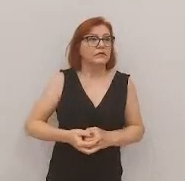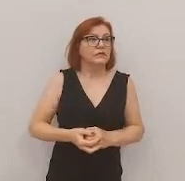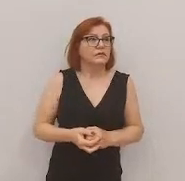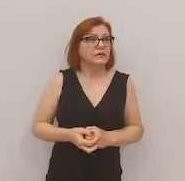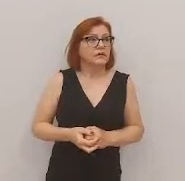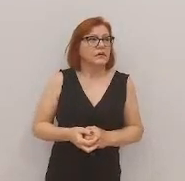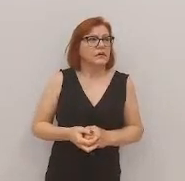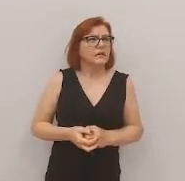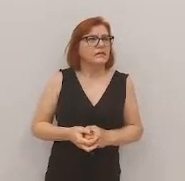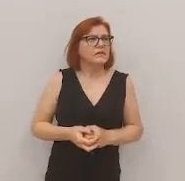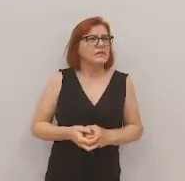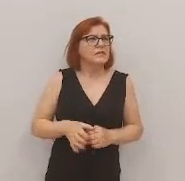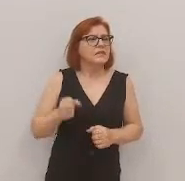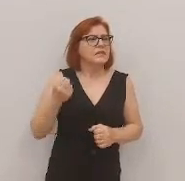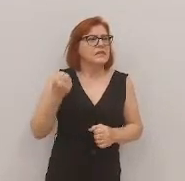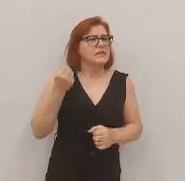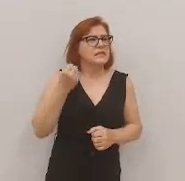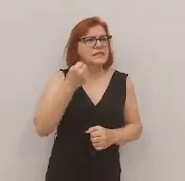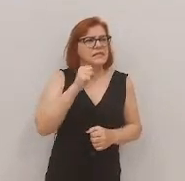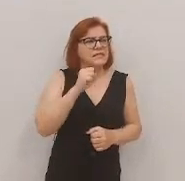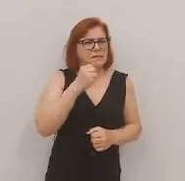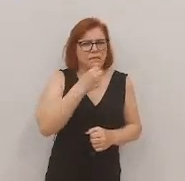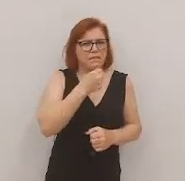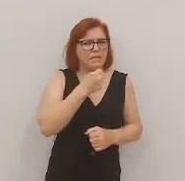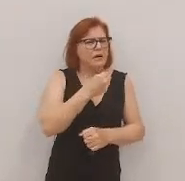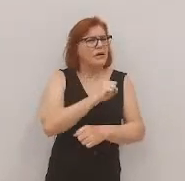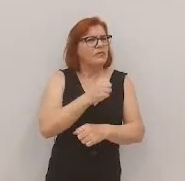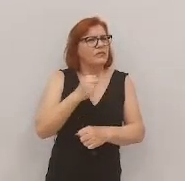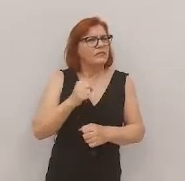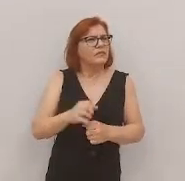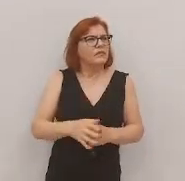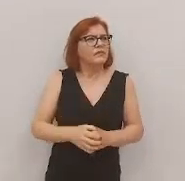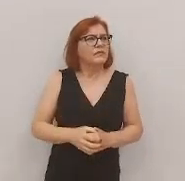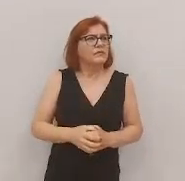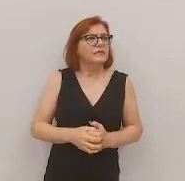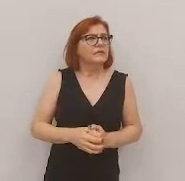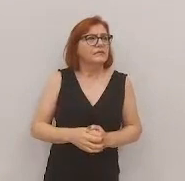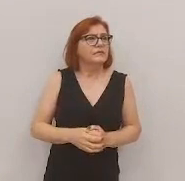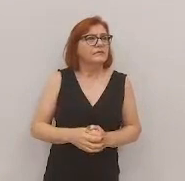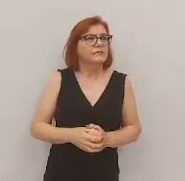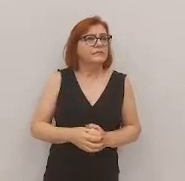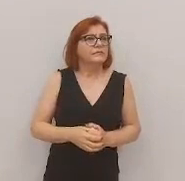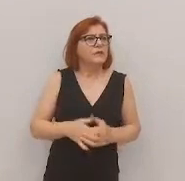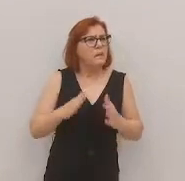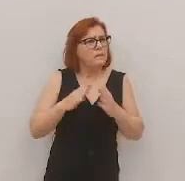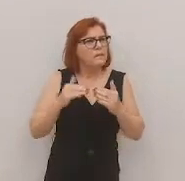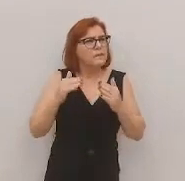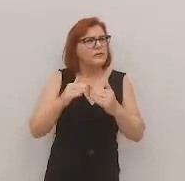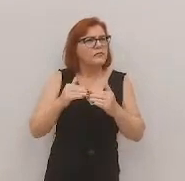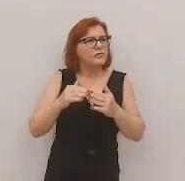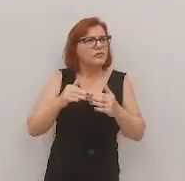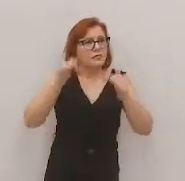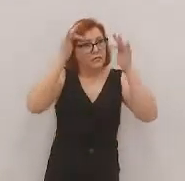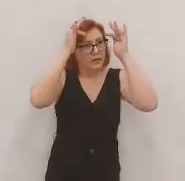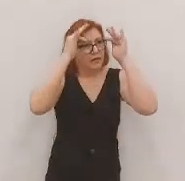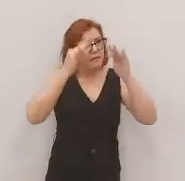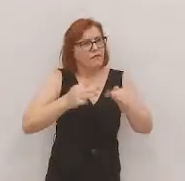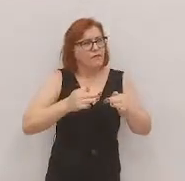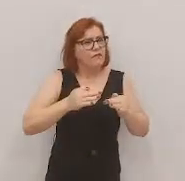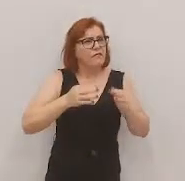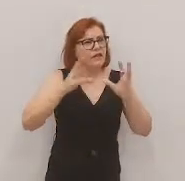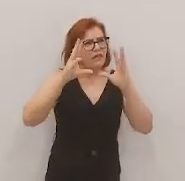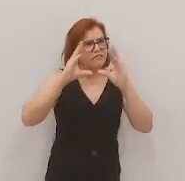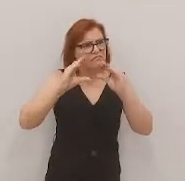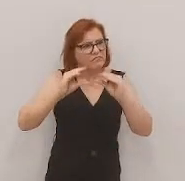peneirar como trigo. Eu, porém, roguei por ti para que a tua fé não desfaleça. Tu, porém, quando